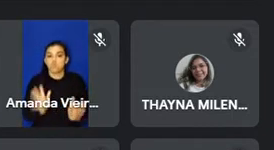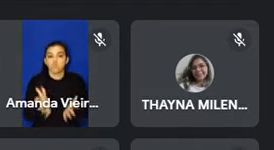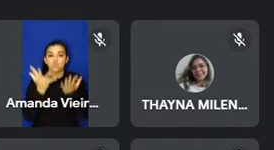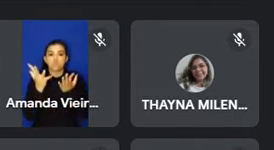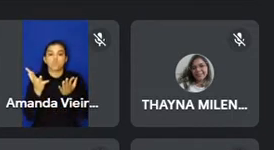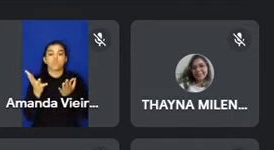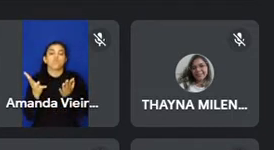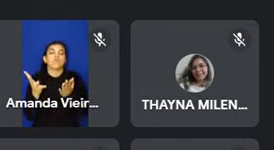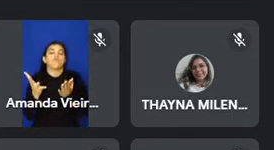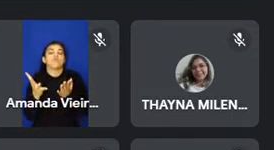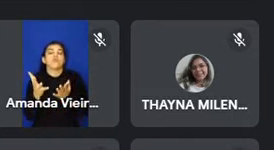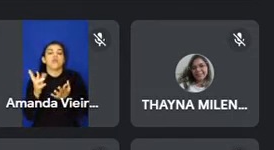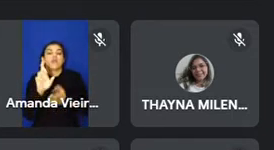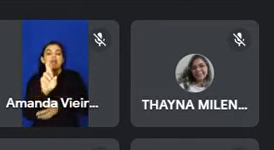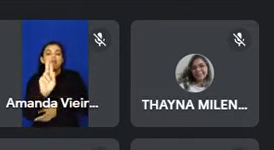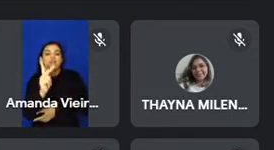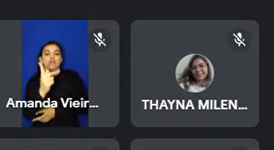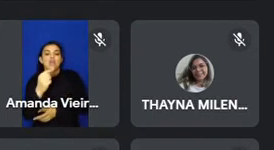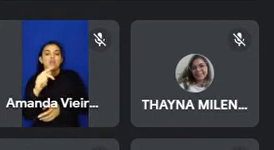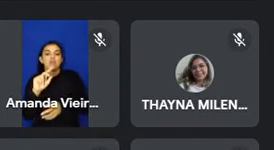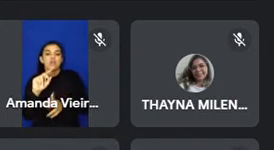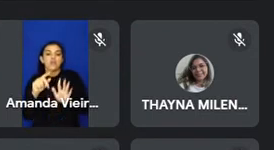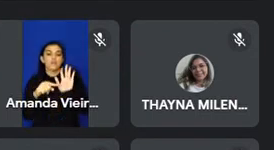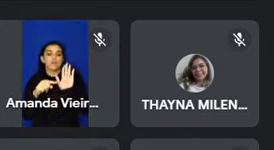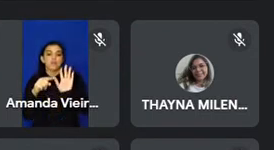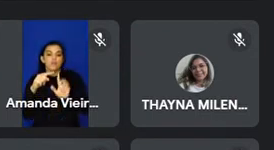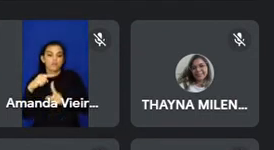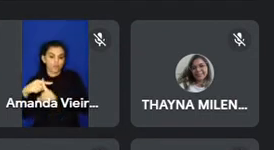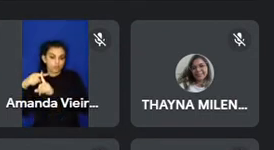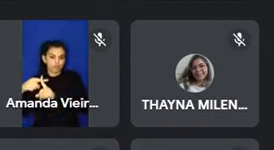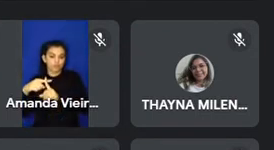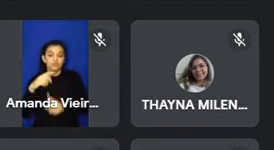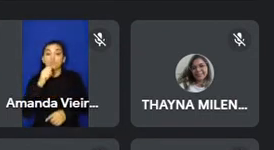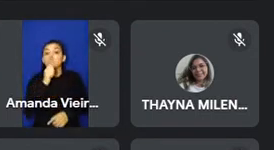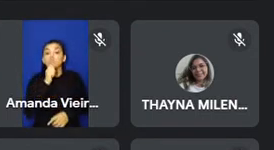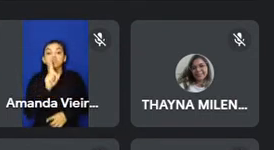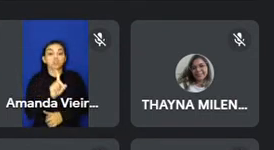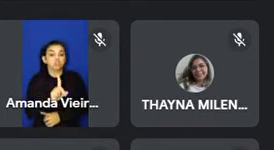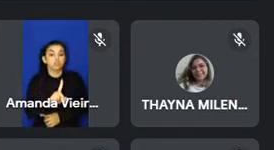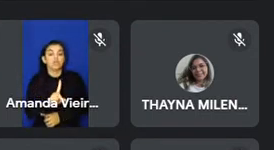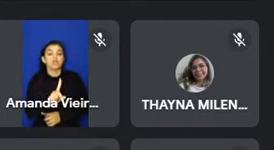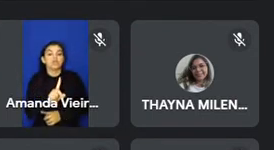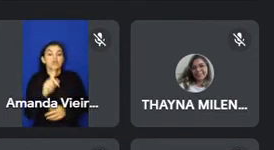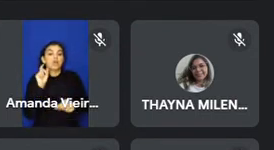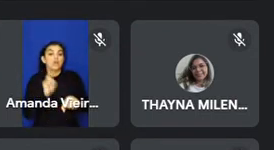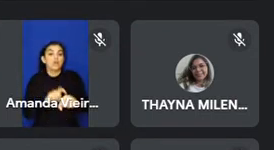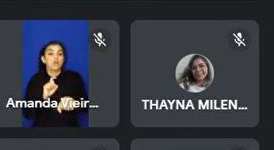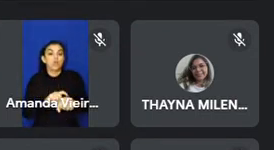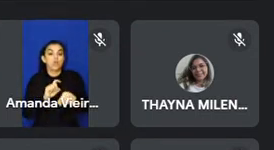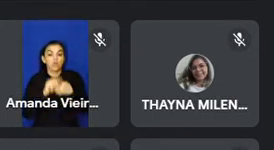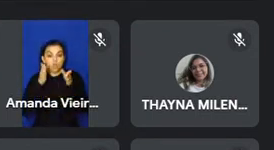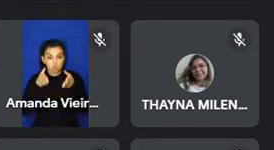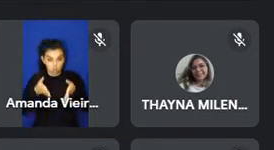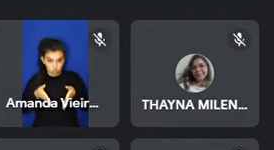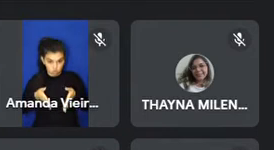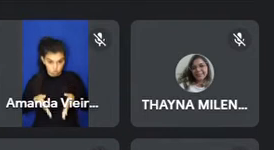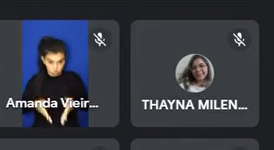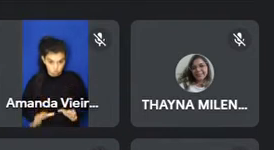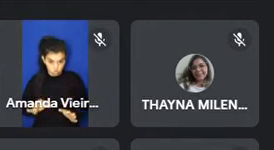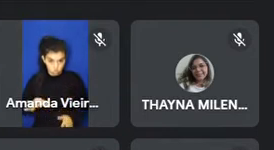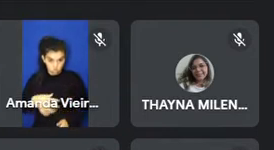positivo. Esse contato com o sangue do feto só acontece no momento do parto. Então, quando tem o